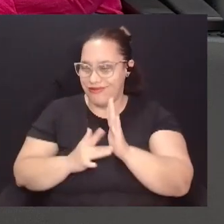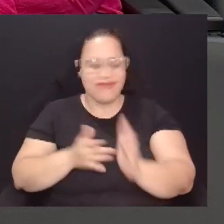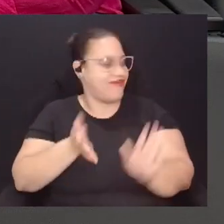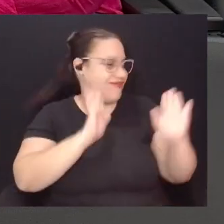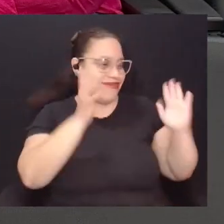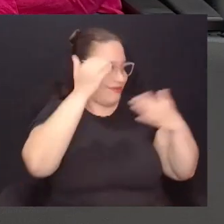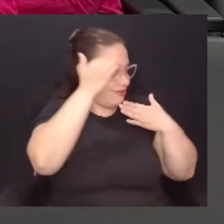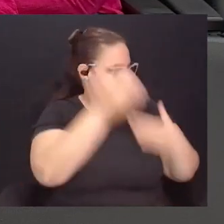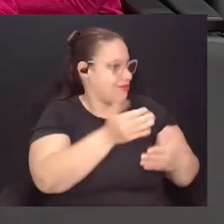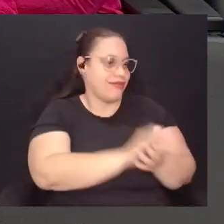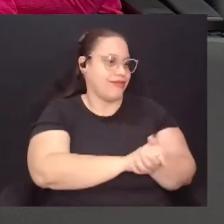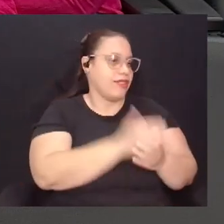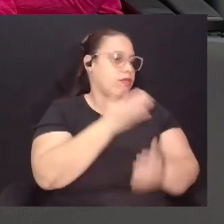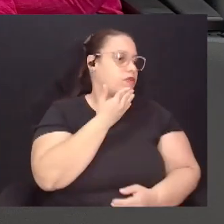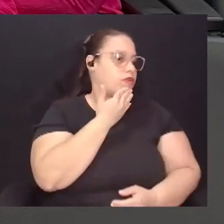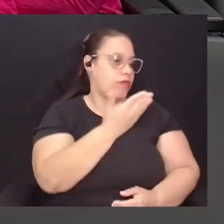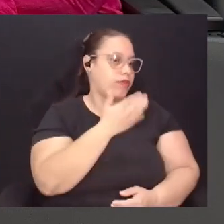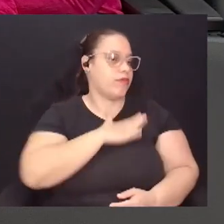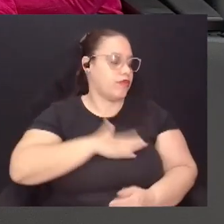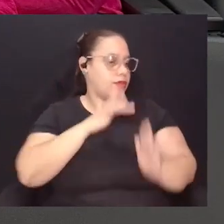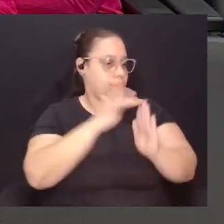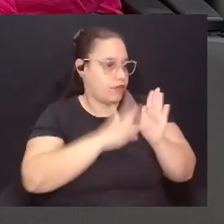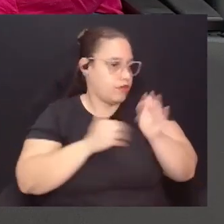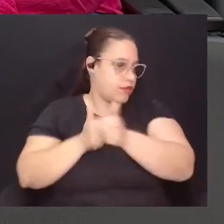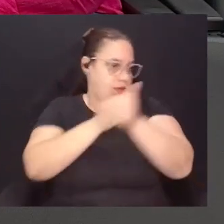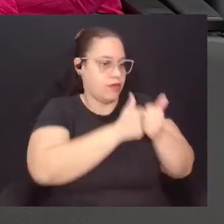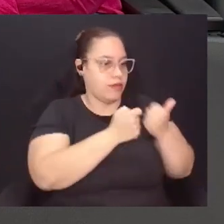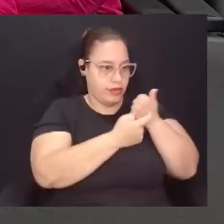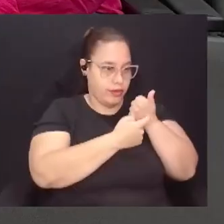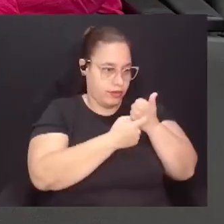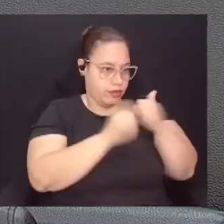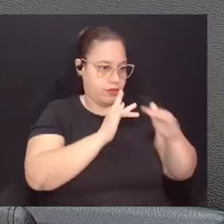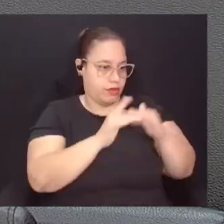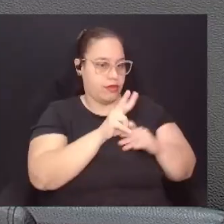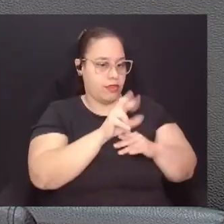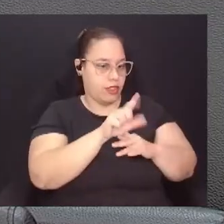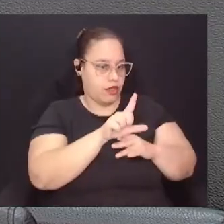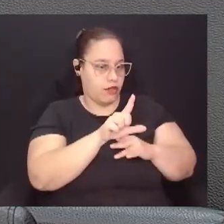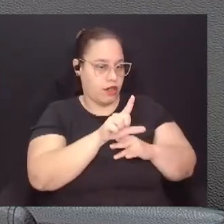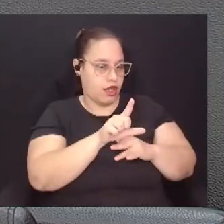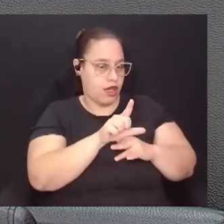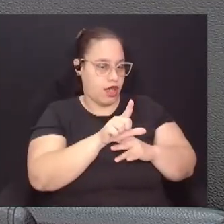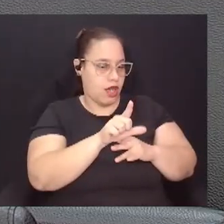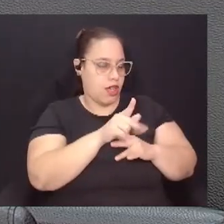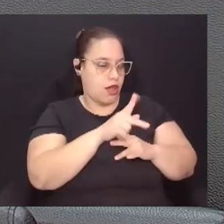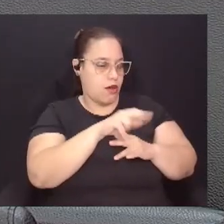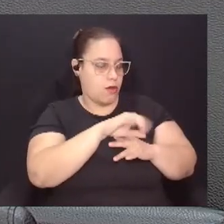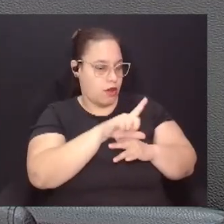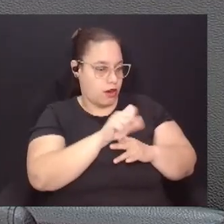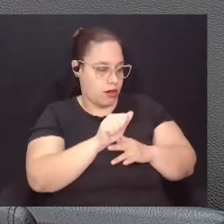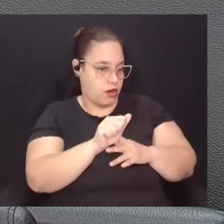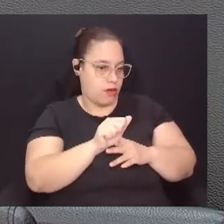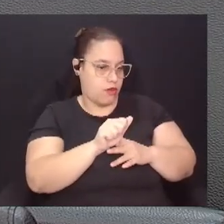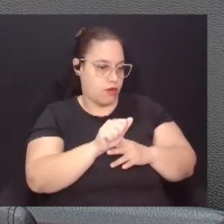Pauta. Imagina, eu agradeço e peço a todo mundo que gostou desse Em Pauta me acompanhar nas redes, @vaipaola com 2 L's,